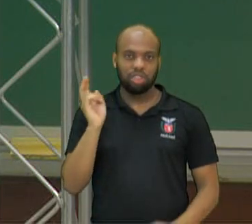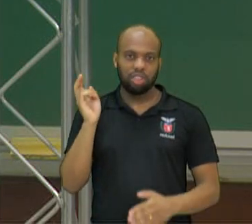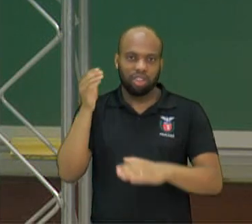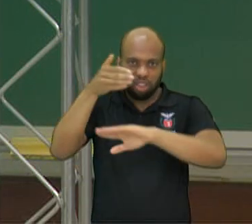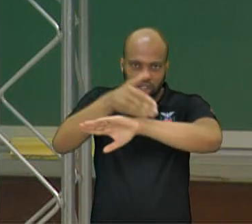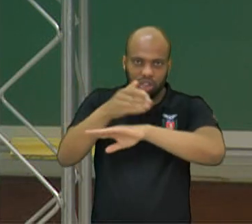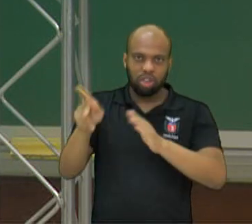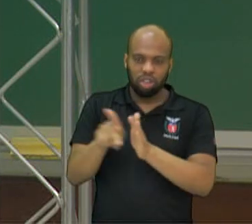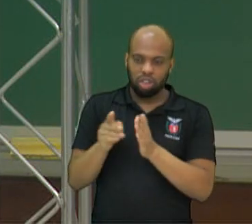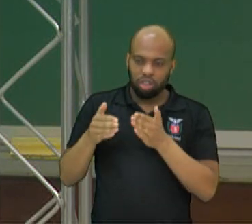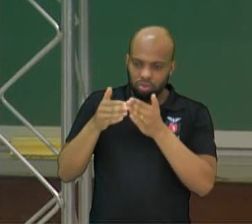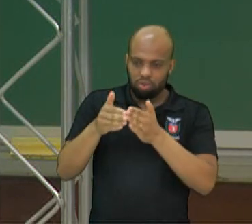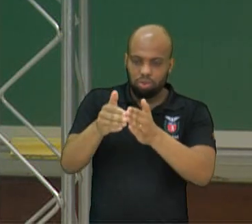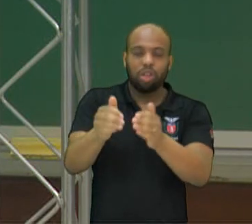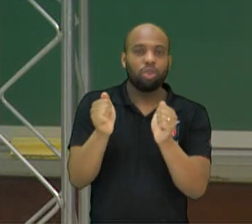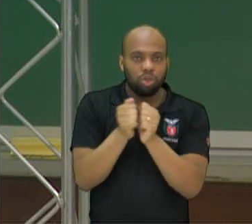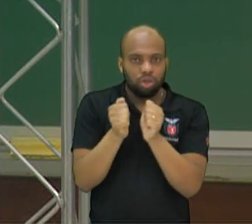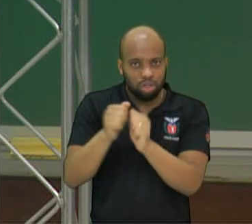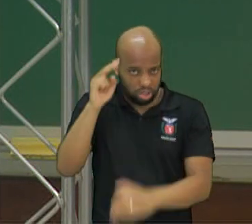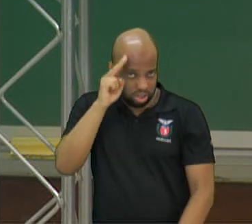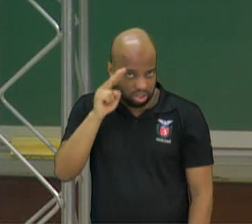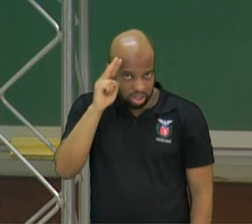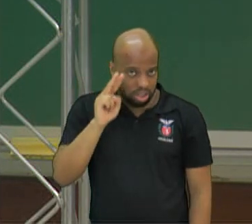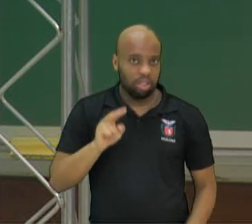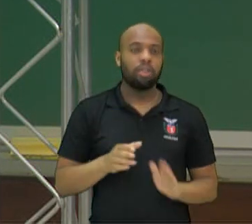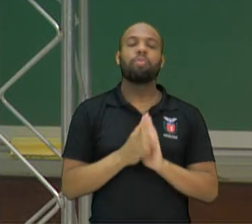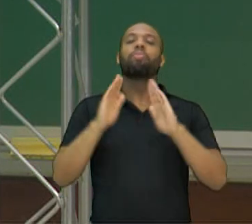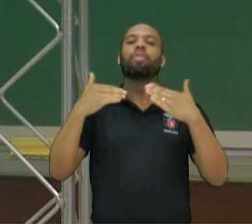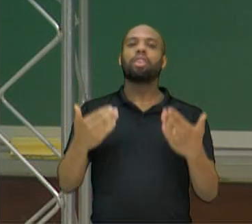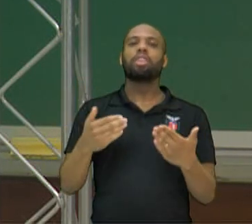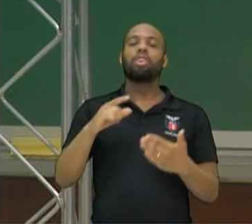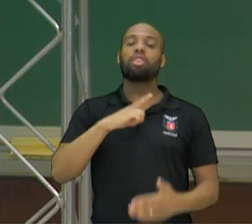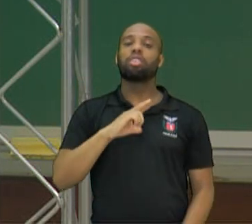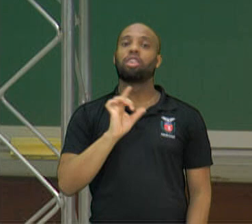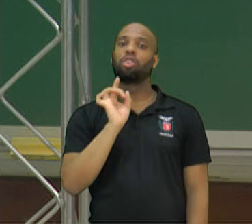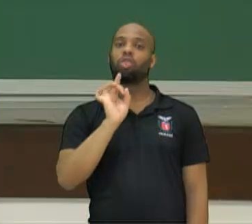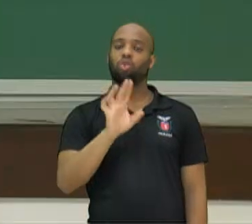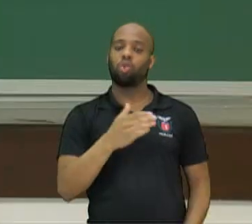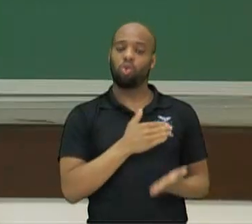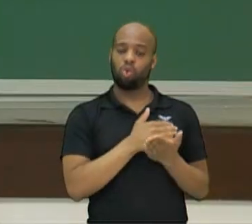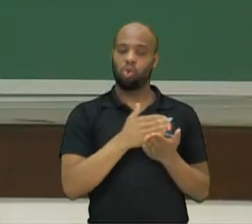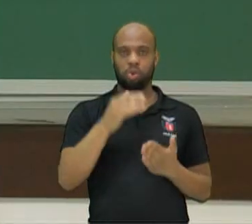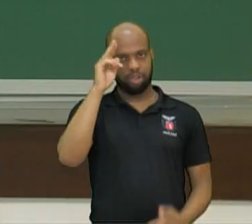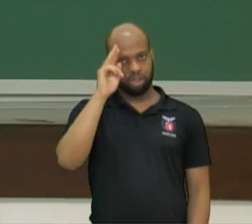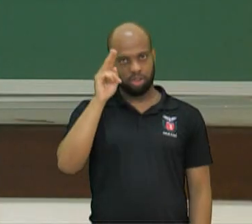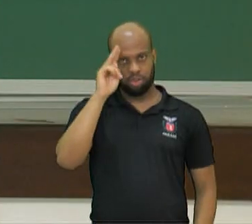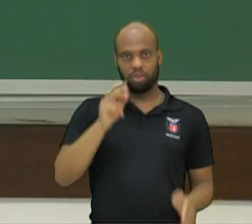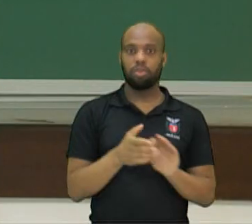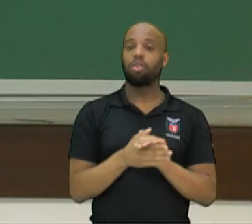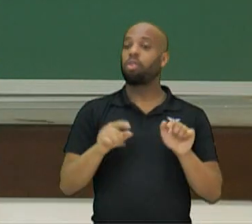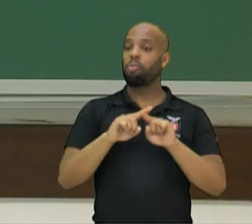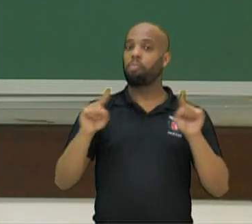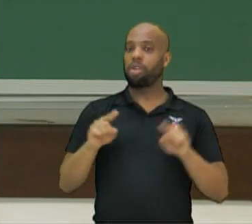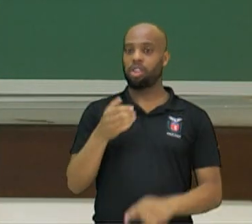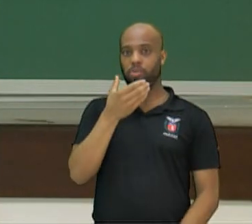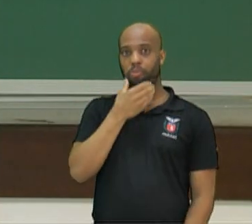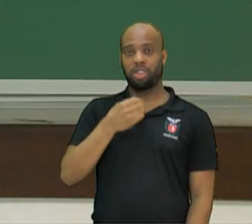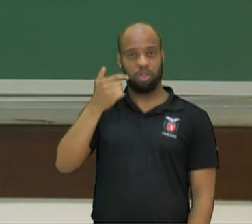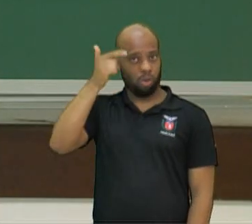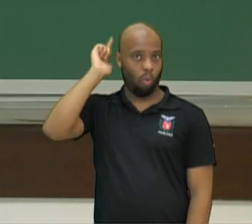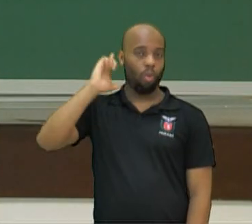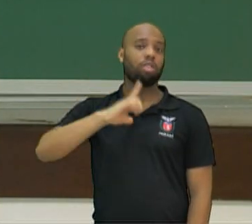e saiu para navegar? Então, ele convive apenas no início. E Raimundo